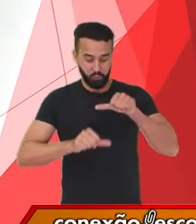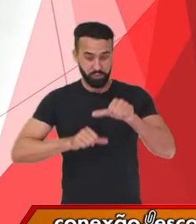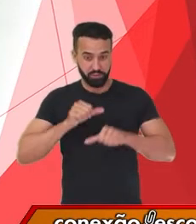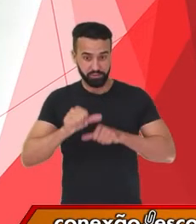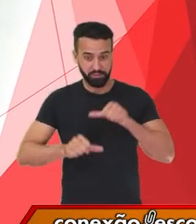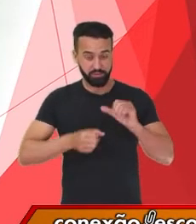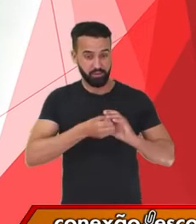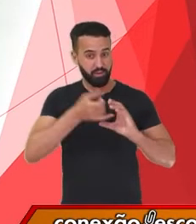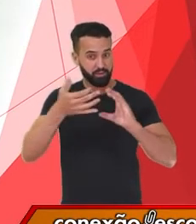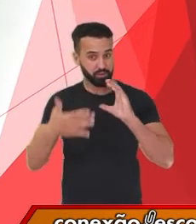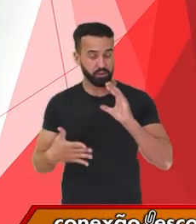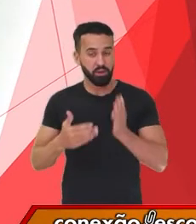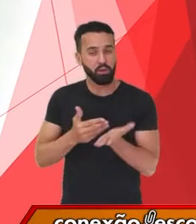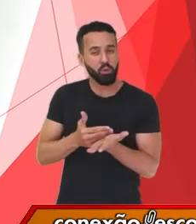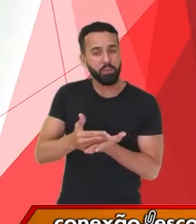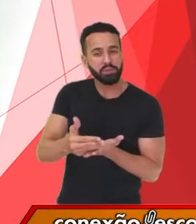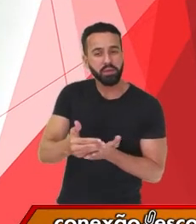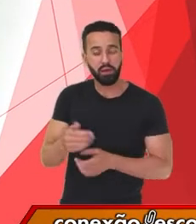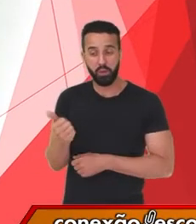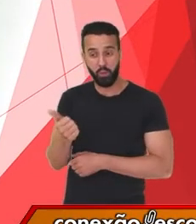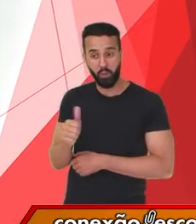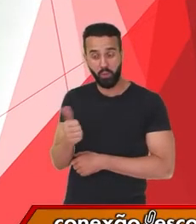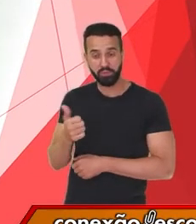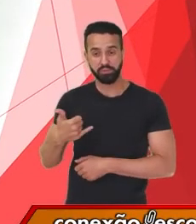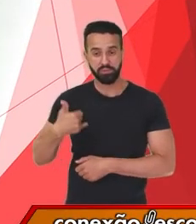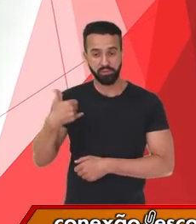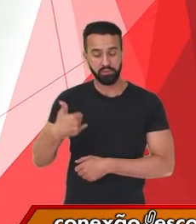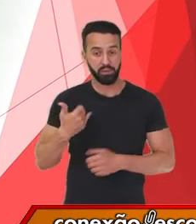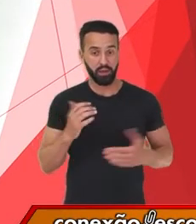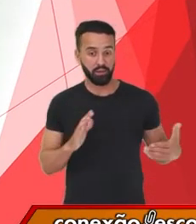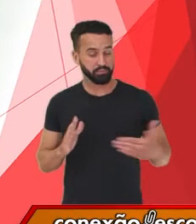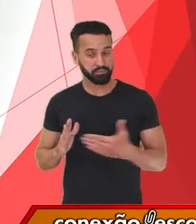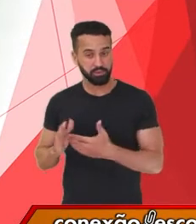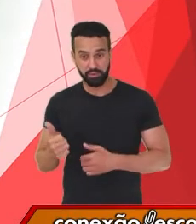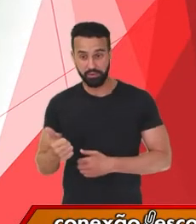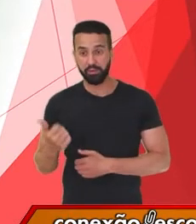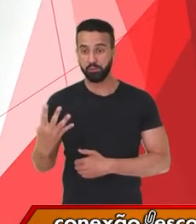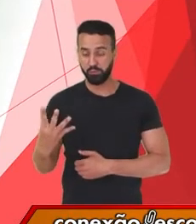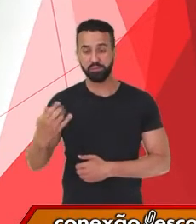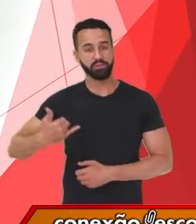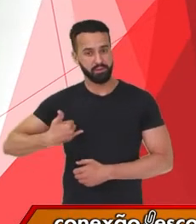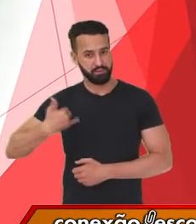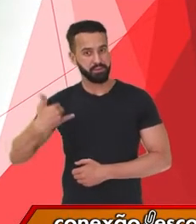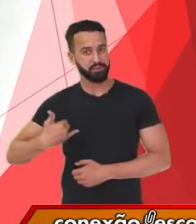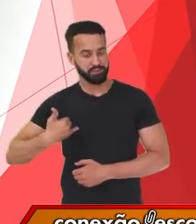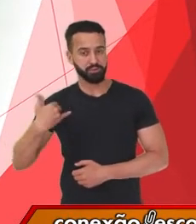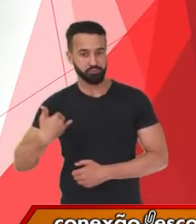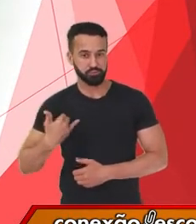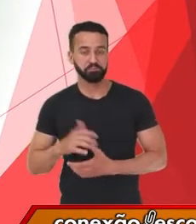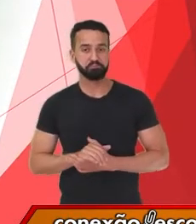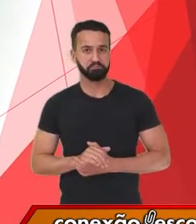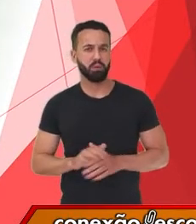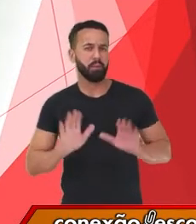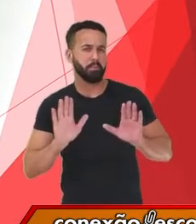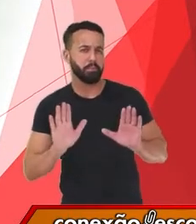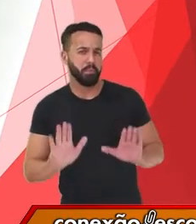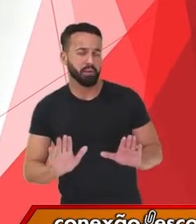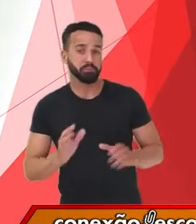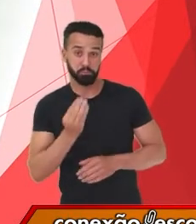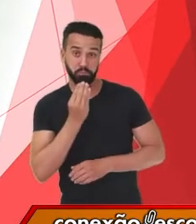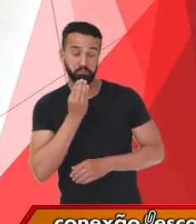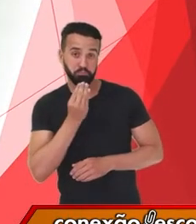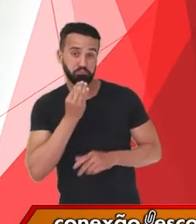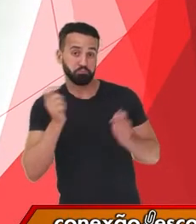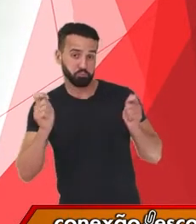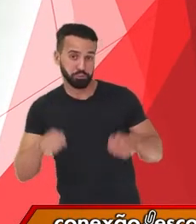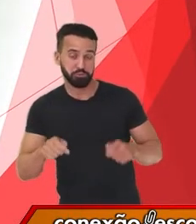por volta dos 11 anos de idade até os 14 anos de idade, o que não significa que possa acontecer um pouco antes ou um